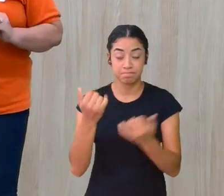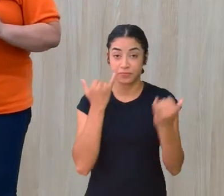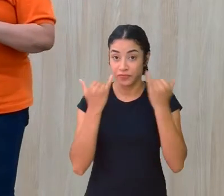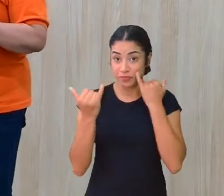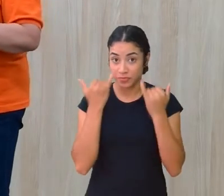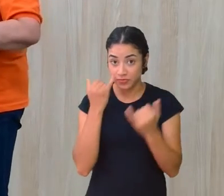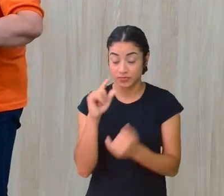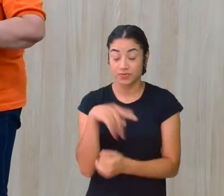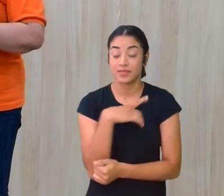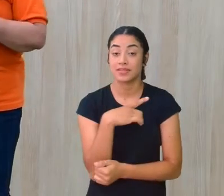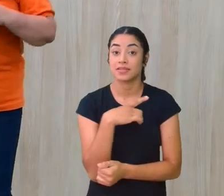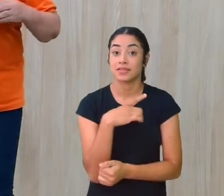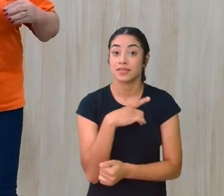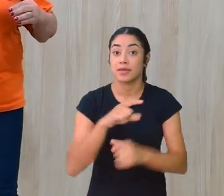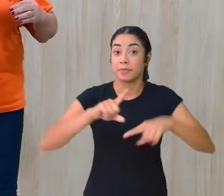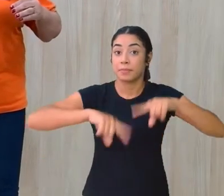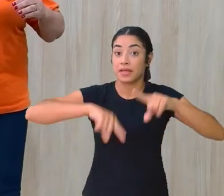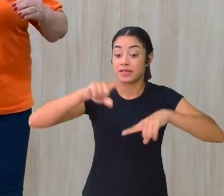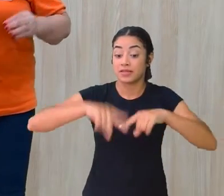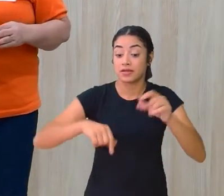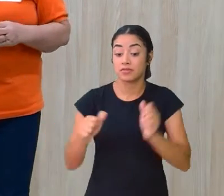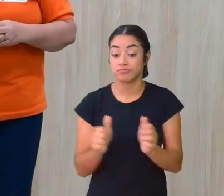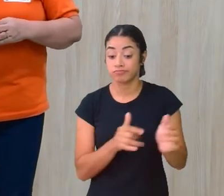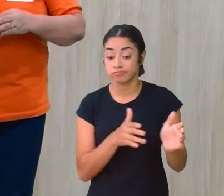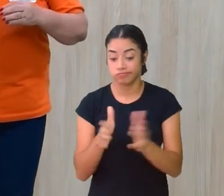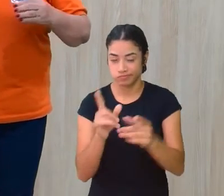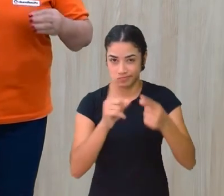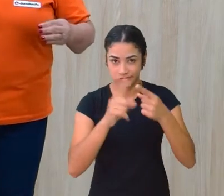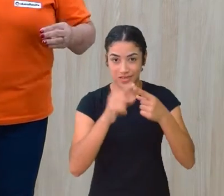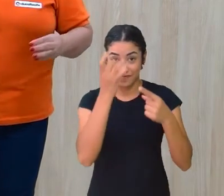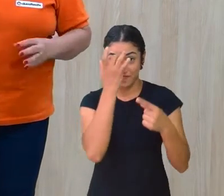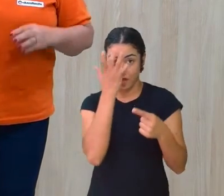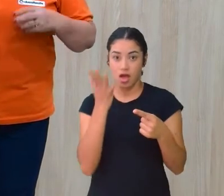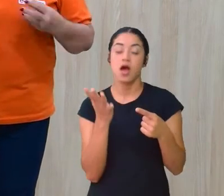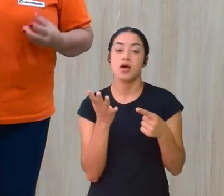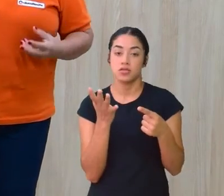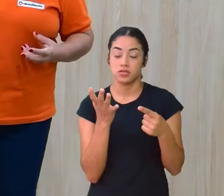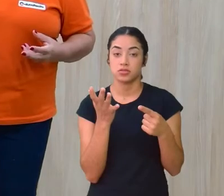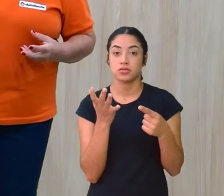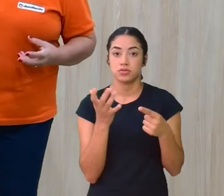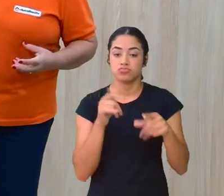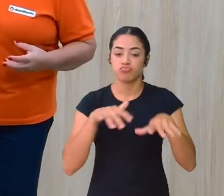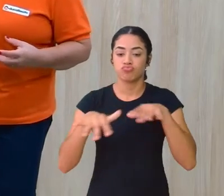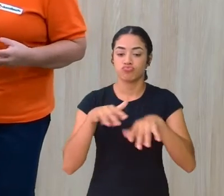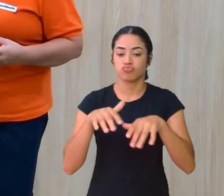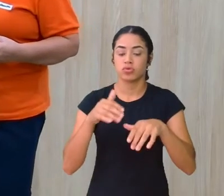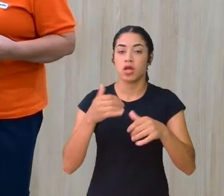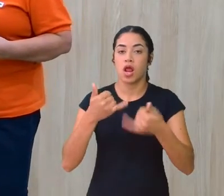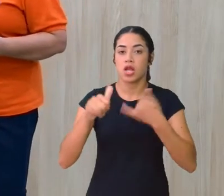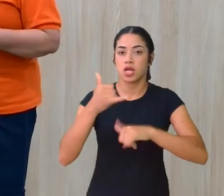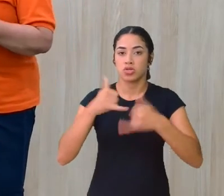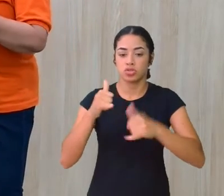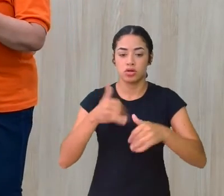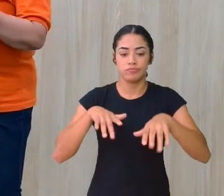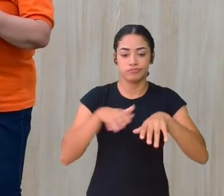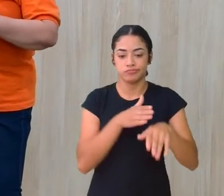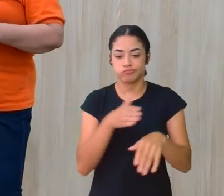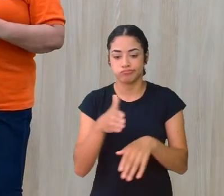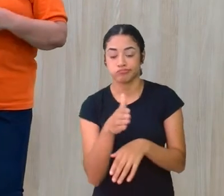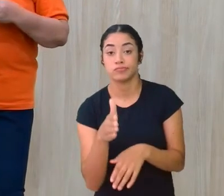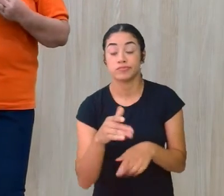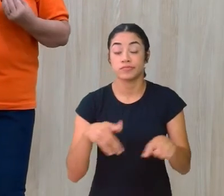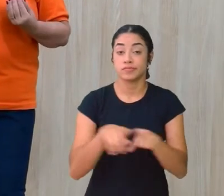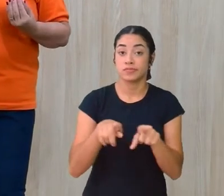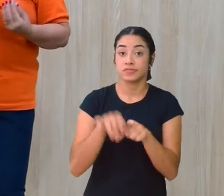Então, a gente tem aí os materiais condutores, aqueles que facilitam, né, a questão aí da passagem da corrente elétrica, e diz que